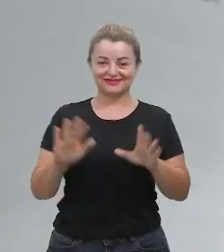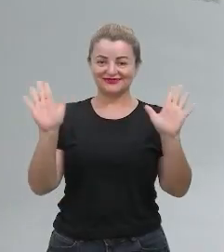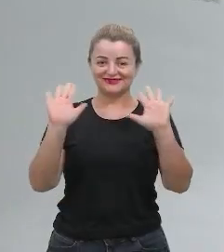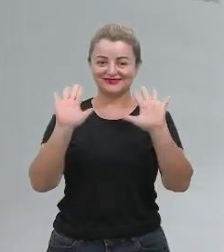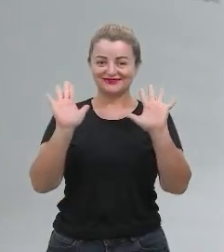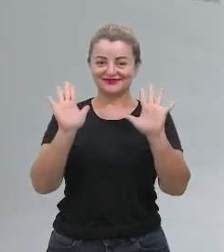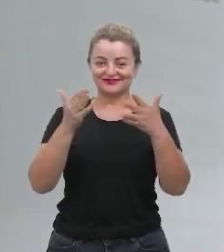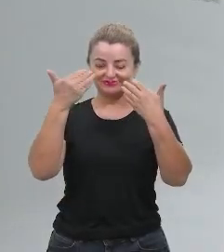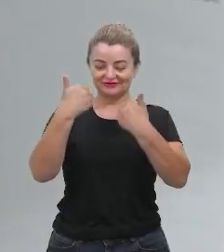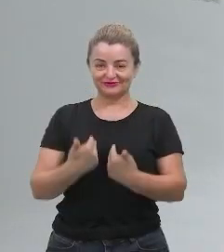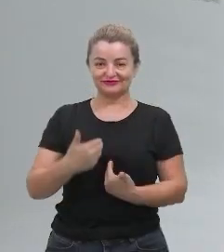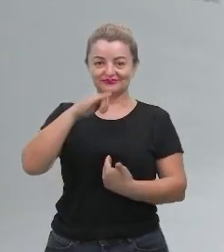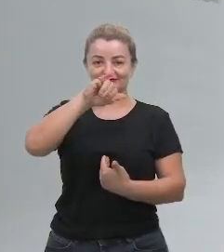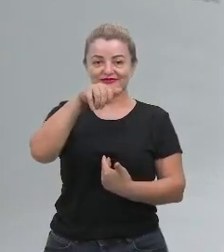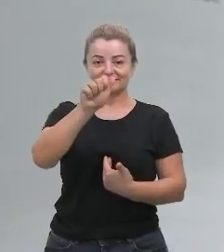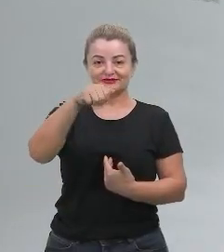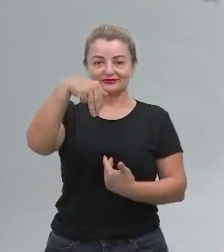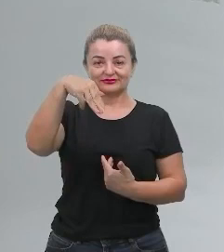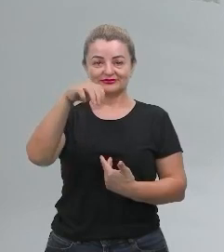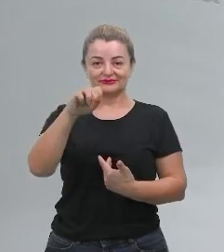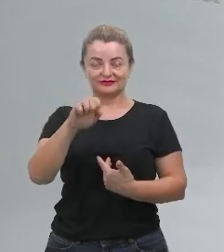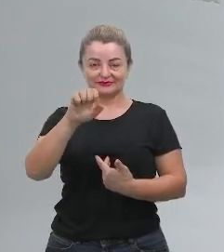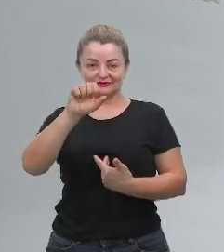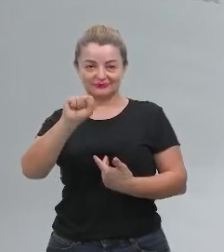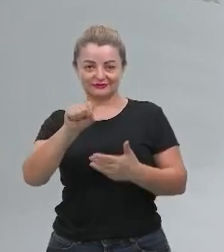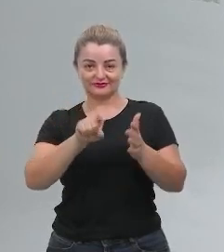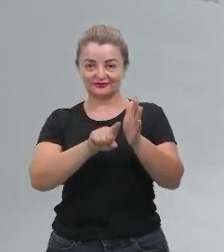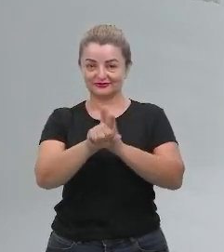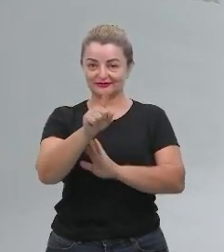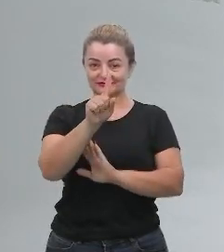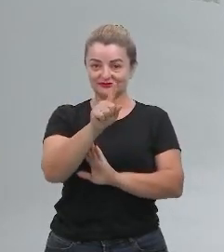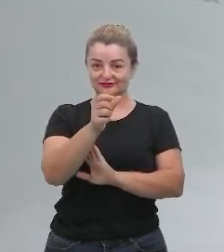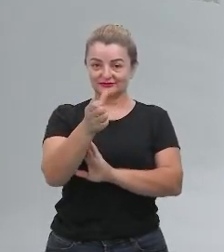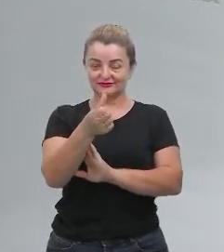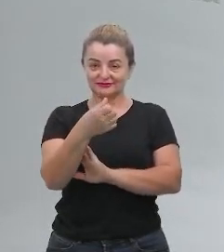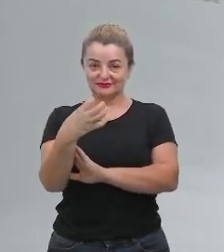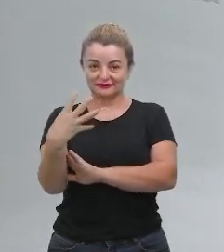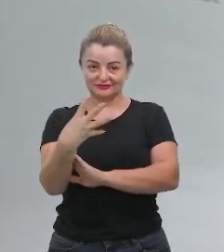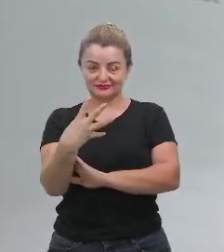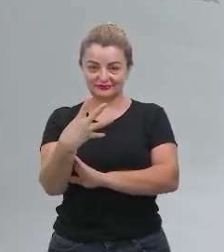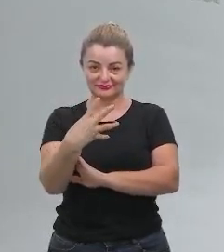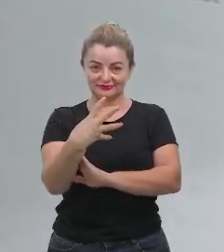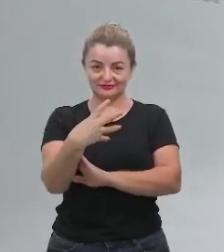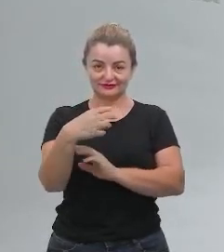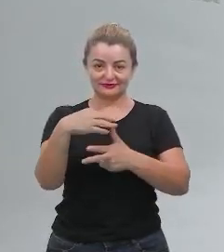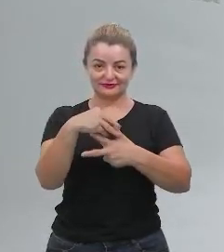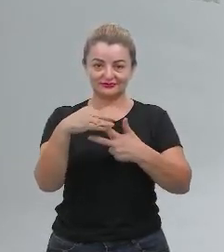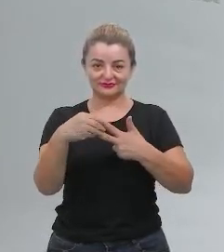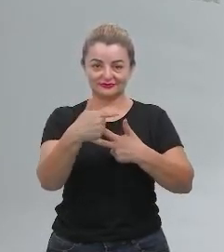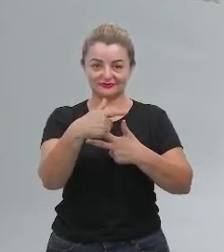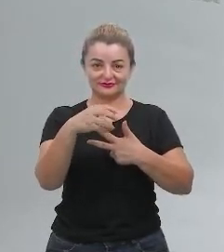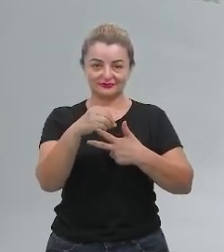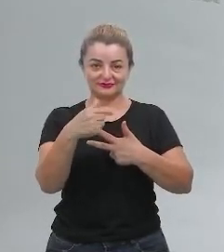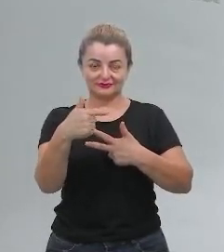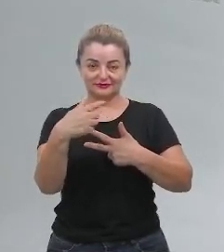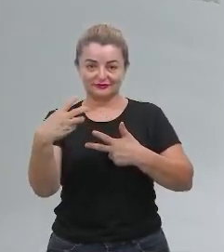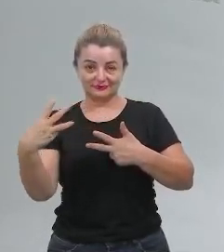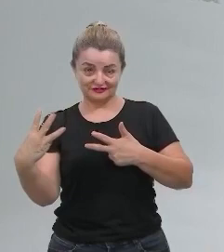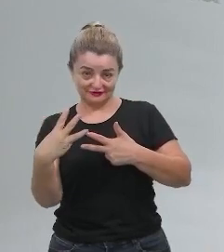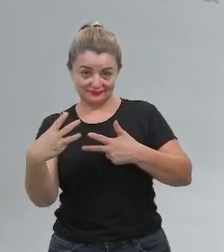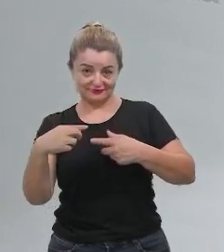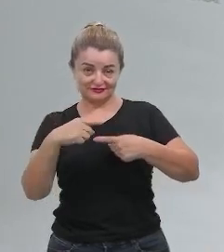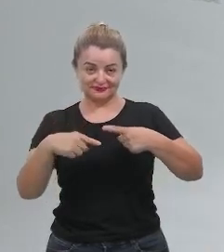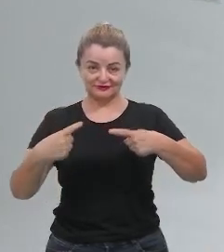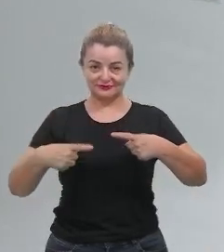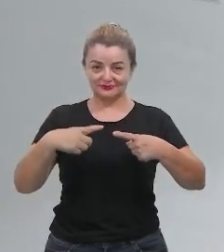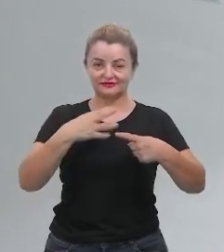Olá pessoal, professor James Barbosa, questão 164, Enem 2023, caderno amarelo. Pessoal, mais uma questão de